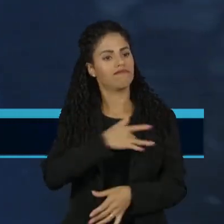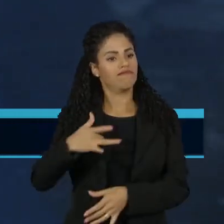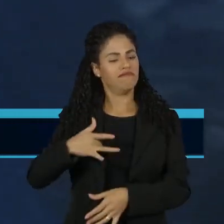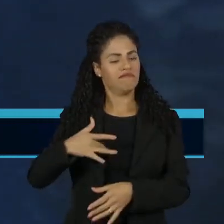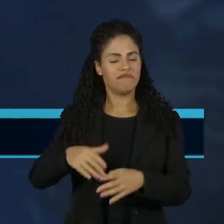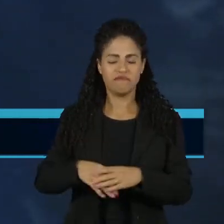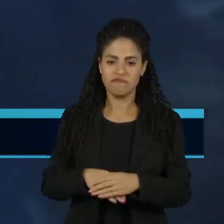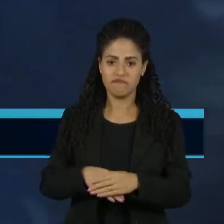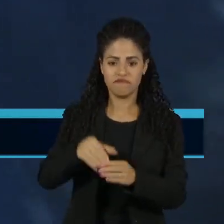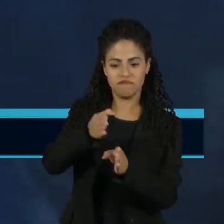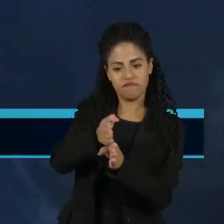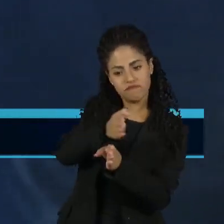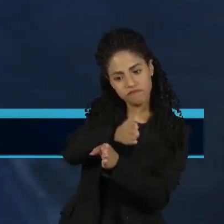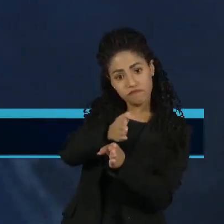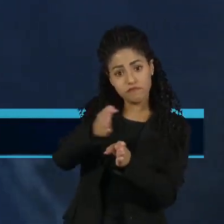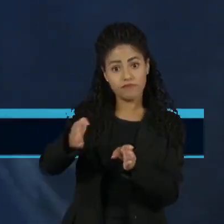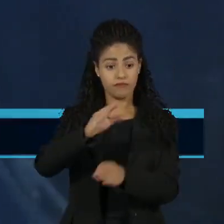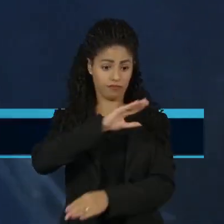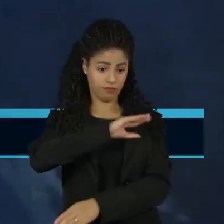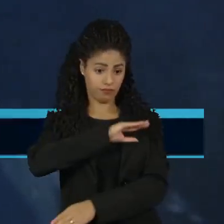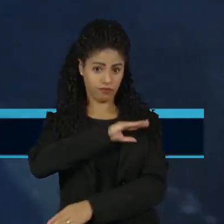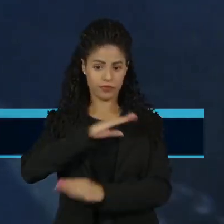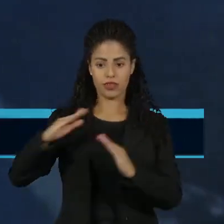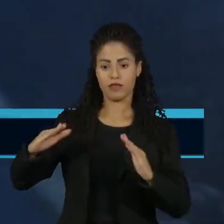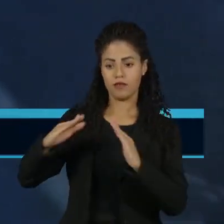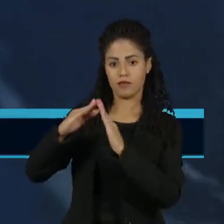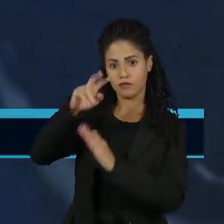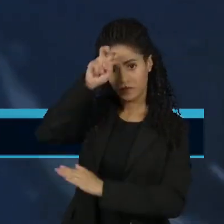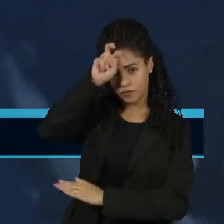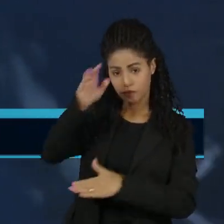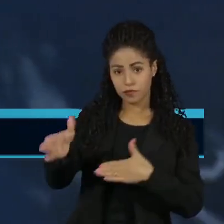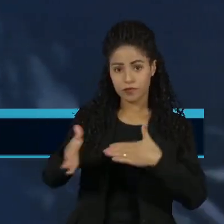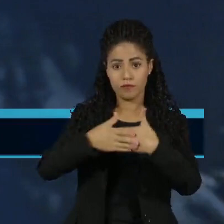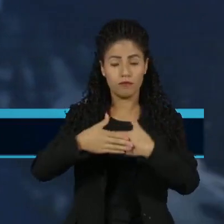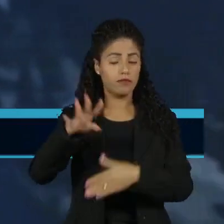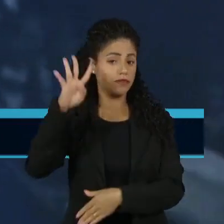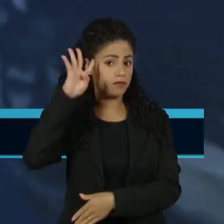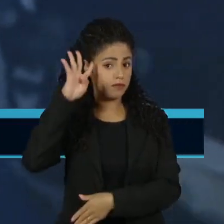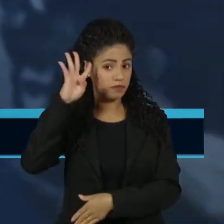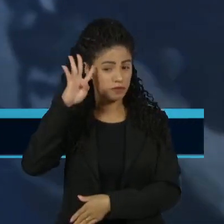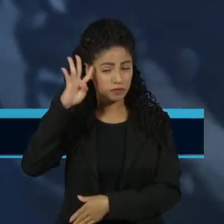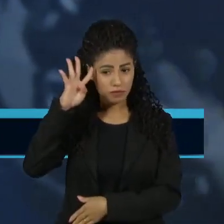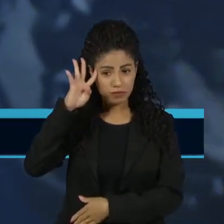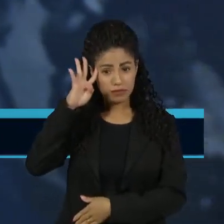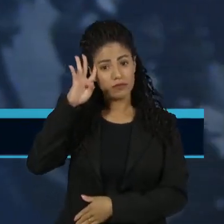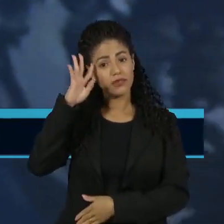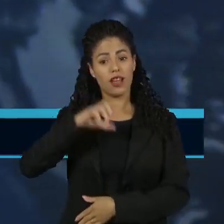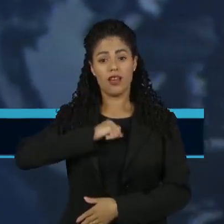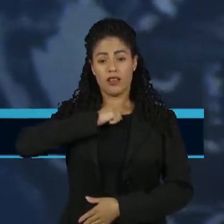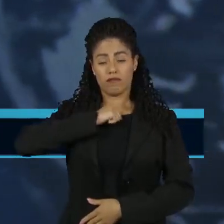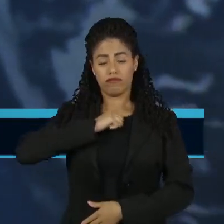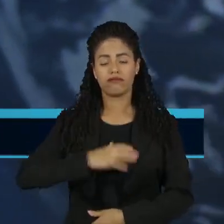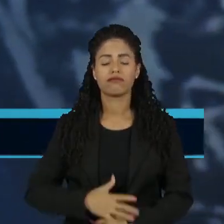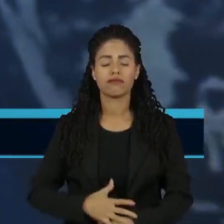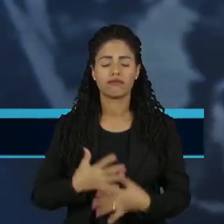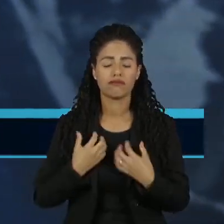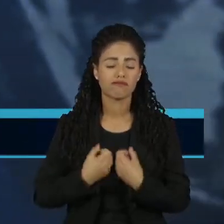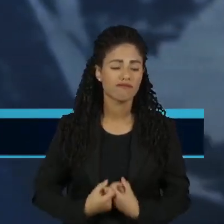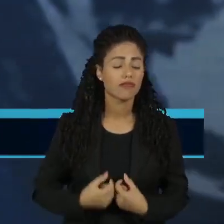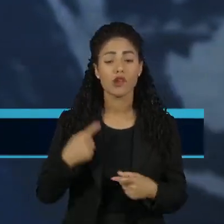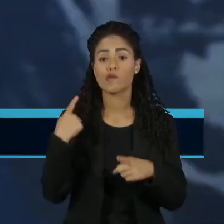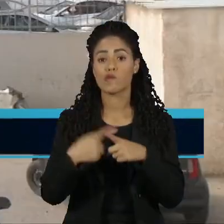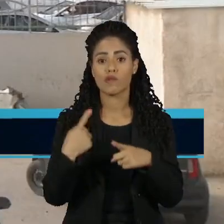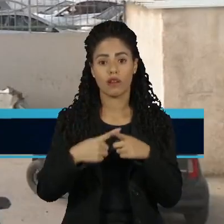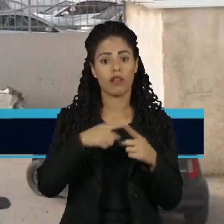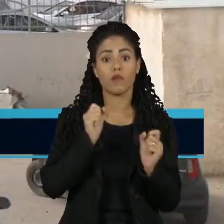A fronteira entre Gaza e o Egito foi fechada nesta quarta-feira. Uma frustração para os brasileiros que esperam para deixar o território